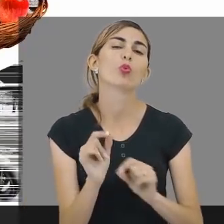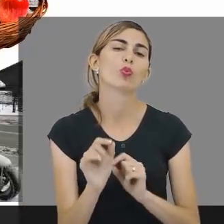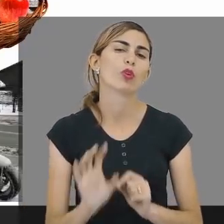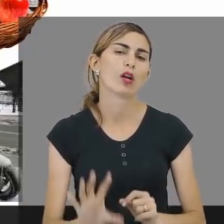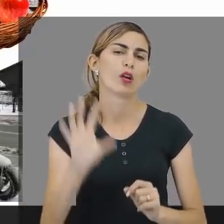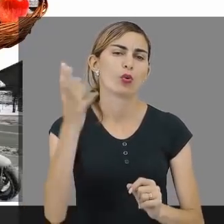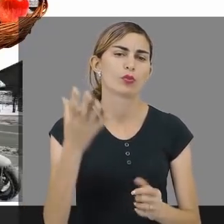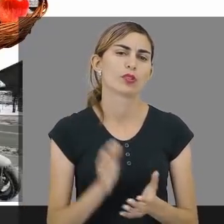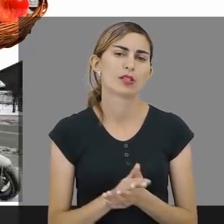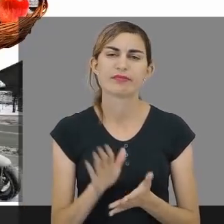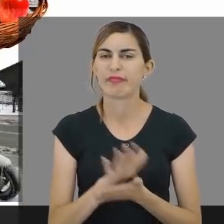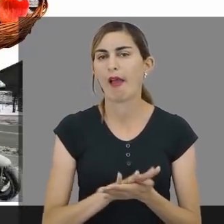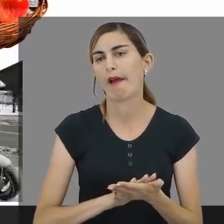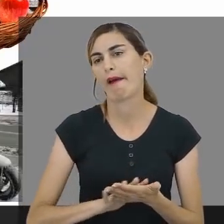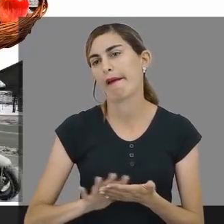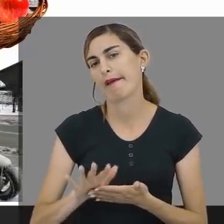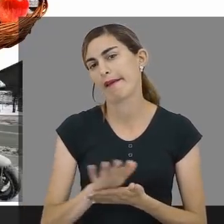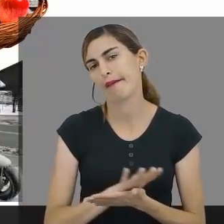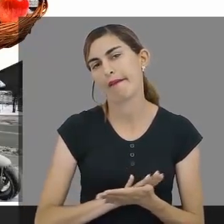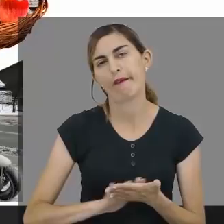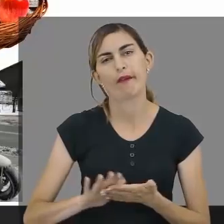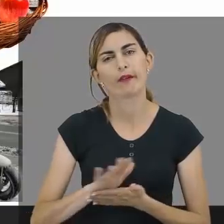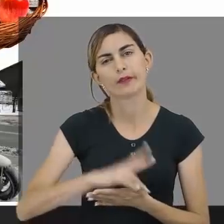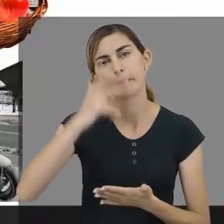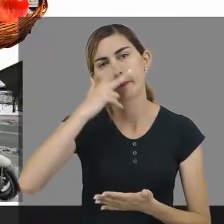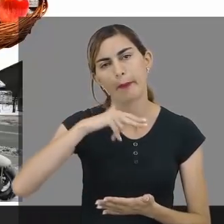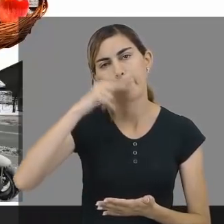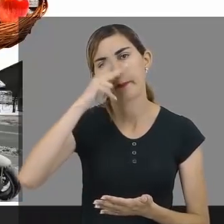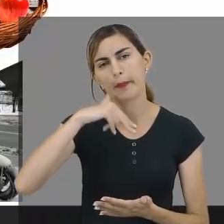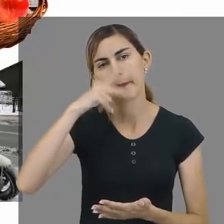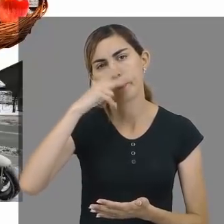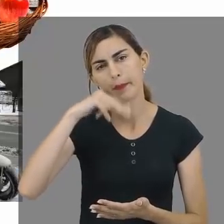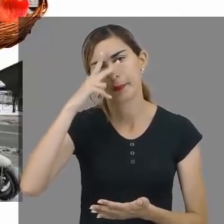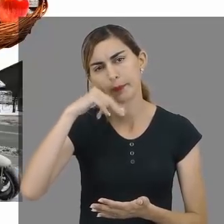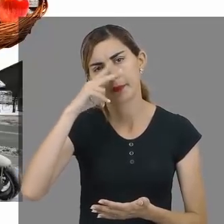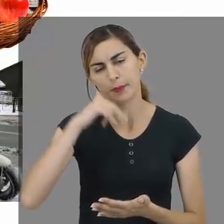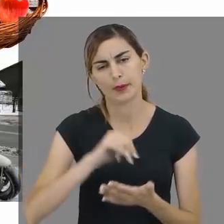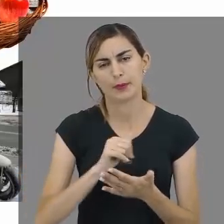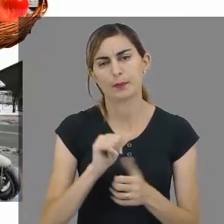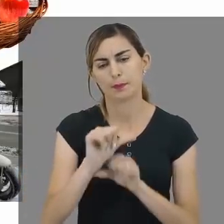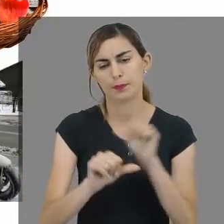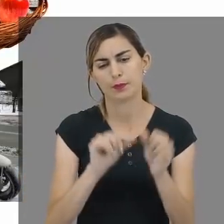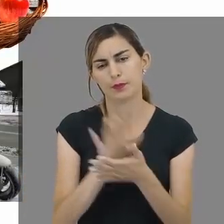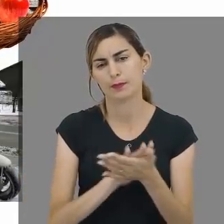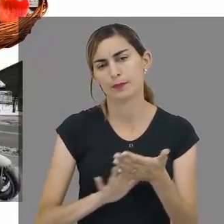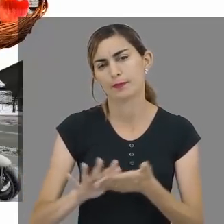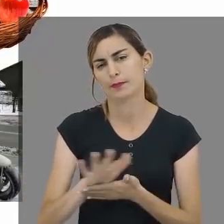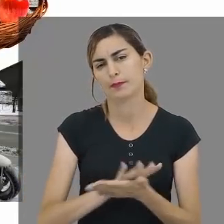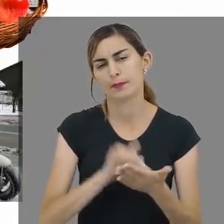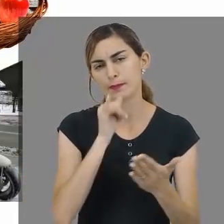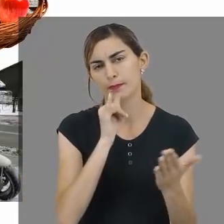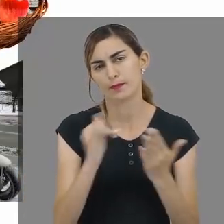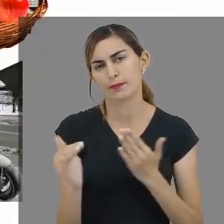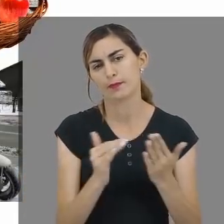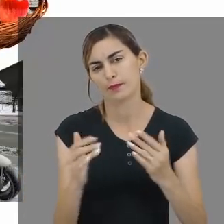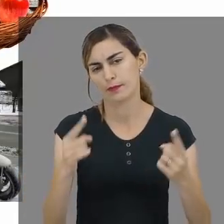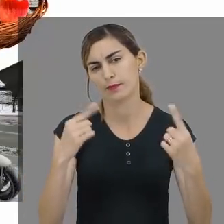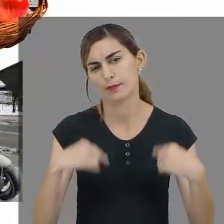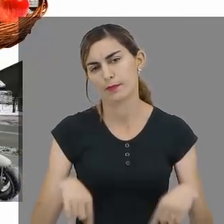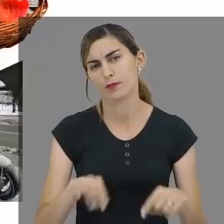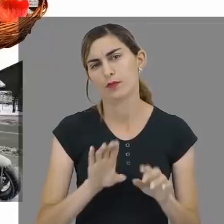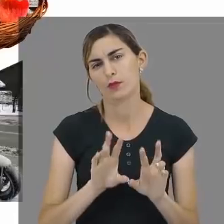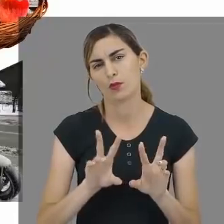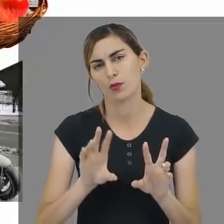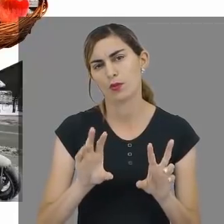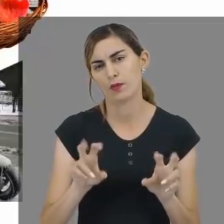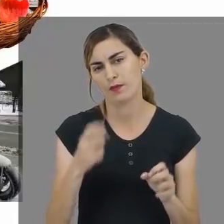acontece? Nada. Constantes não mudam. Vamos dar uma olhada nos exemplos de